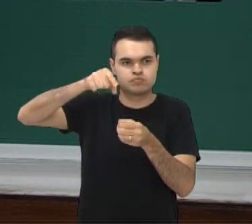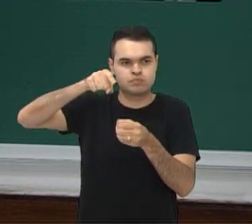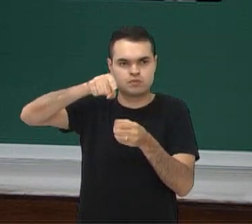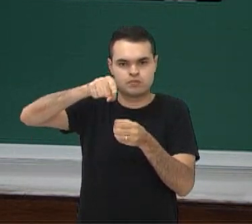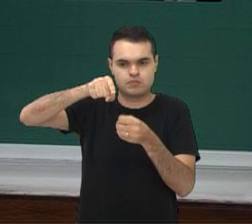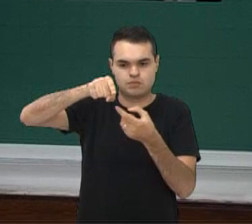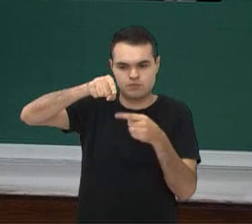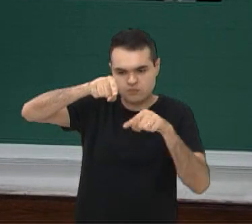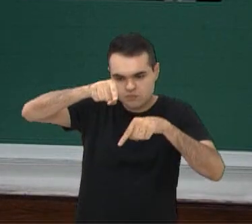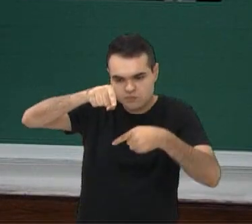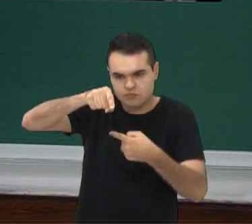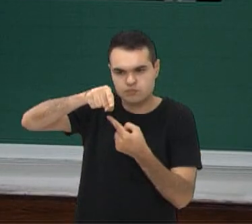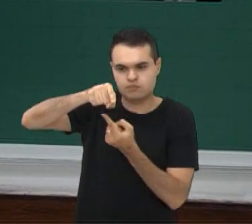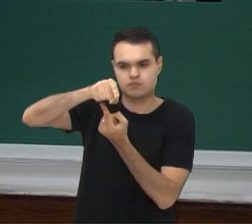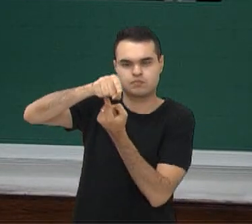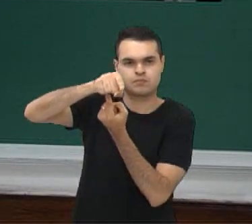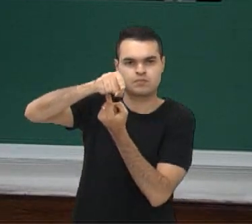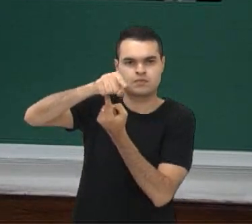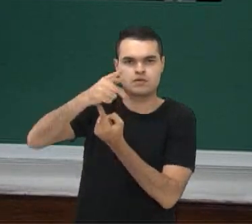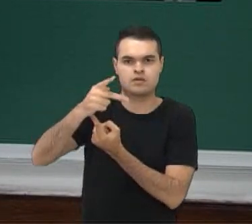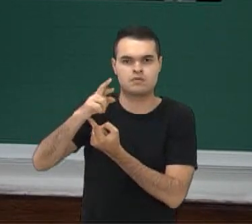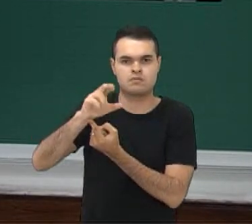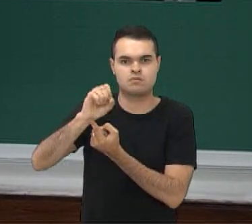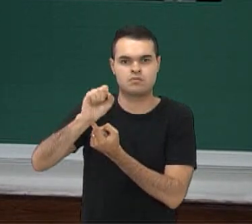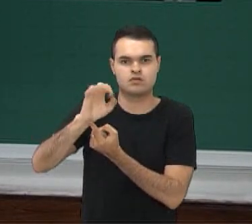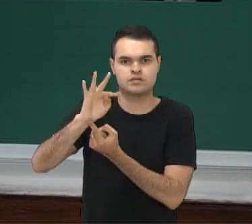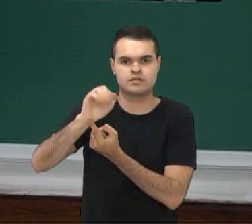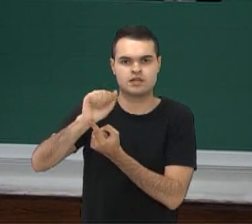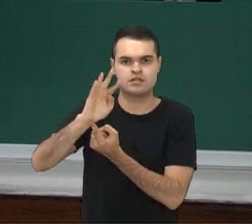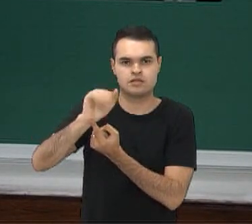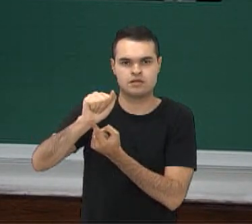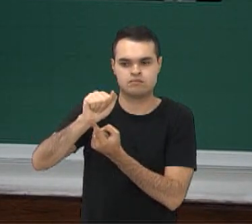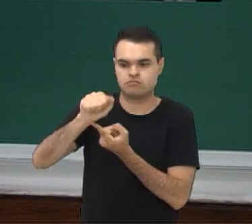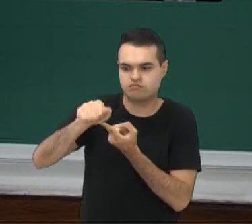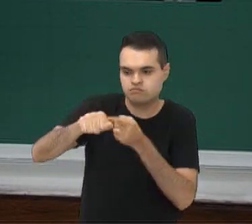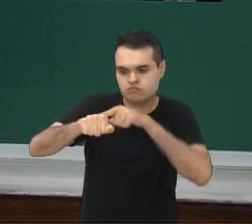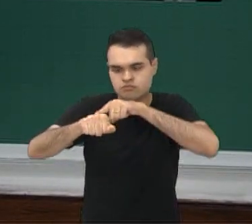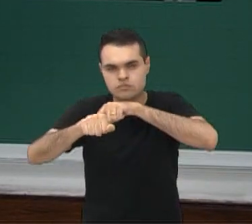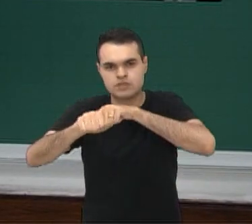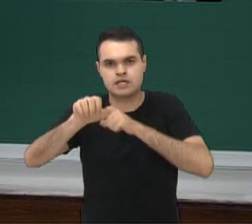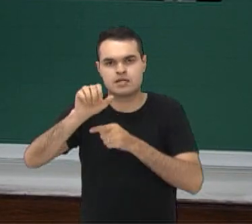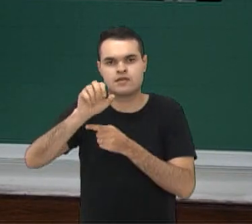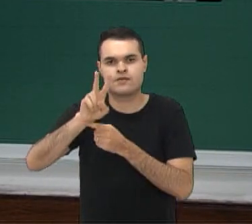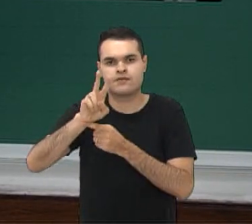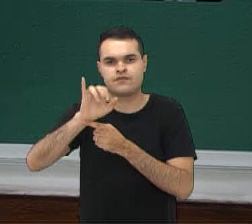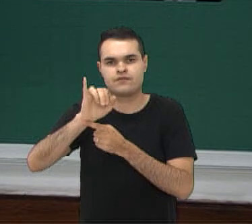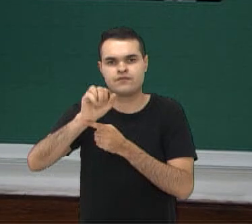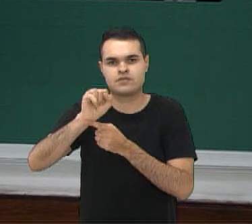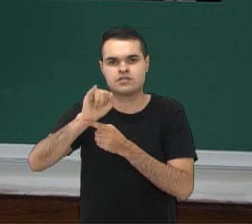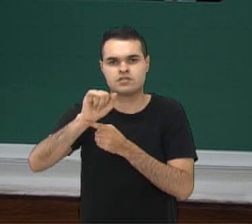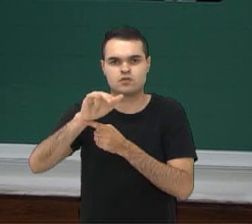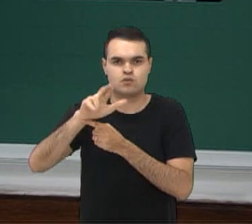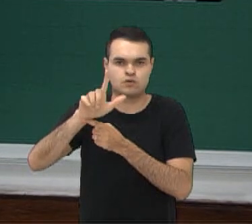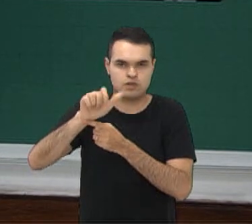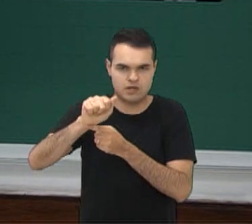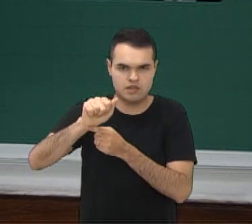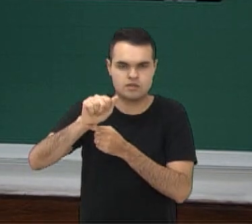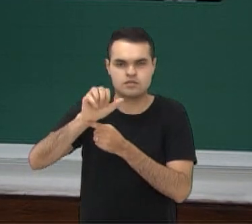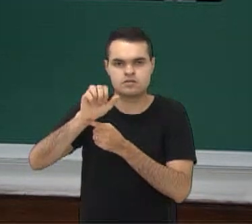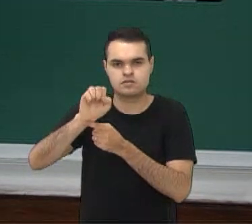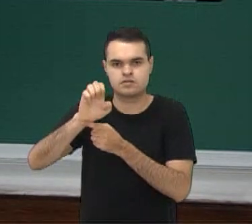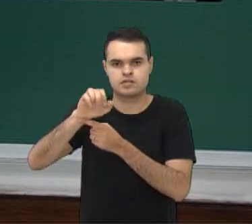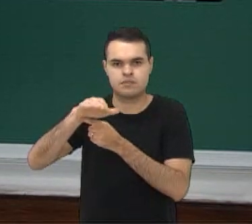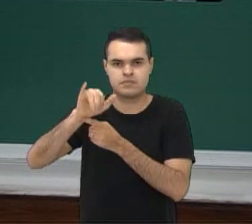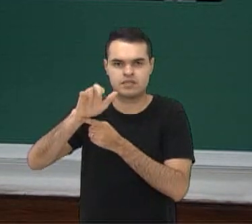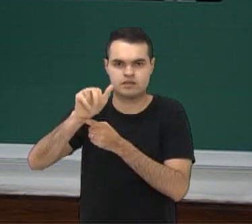e próstata. Tanto vesícula seminal quanto próstata vão produzir líquidos importantes na constituição do sêmen.